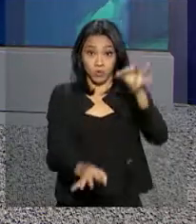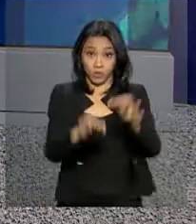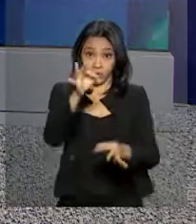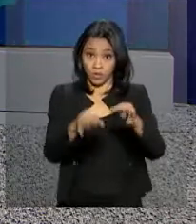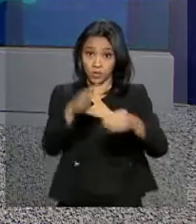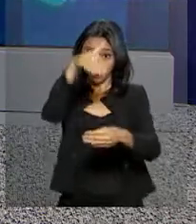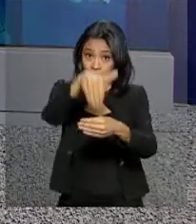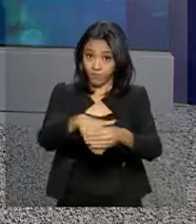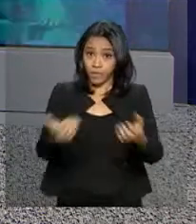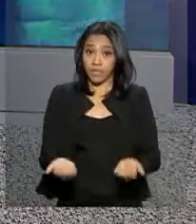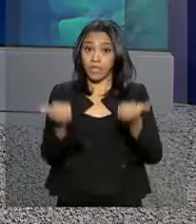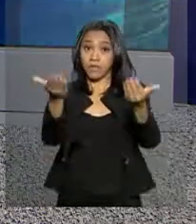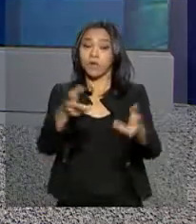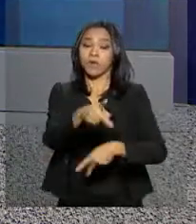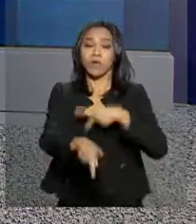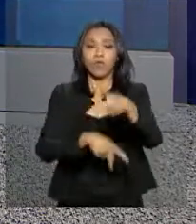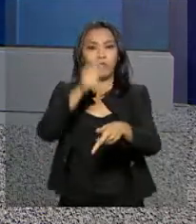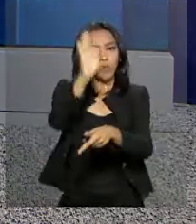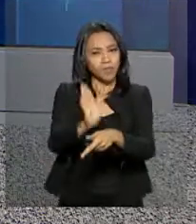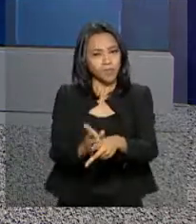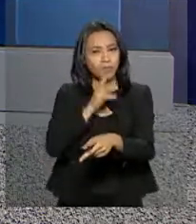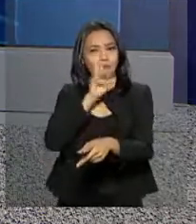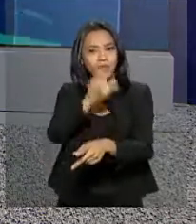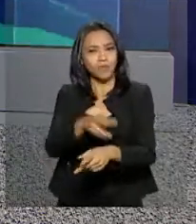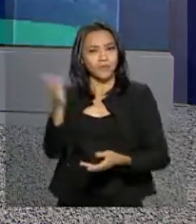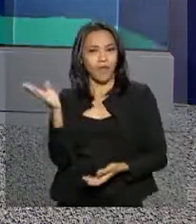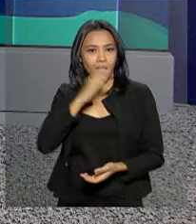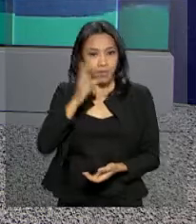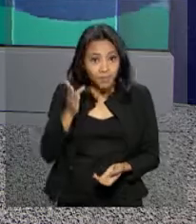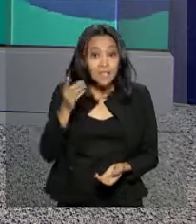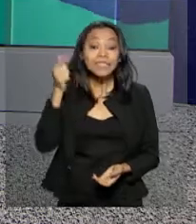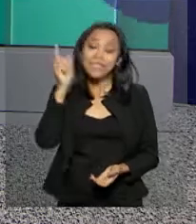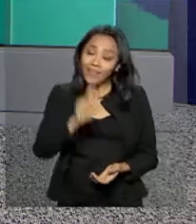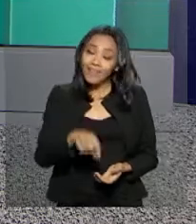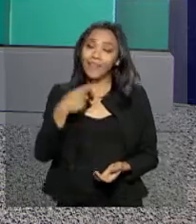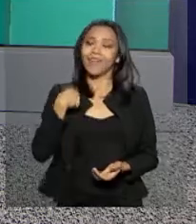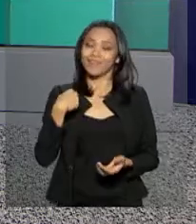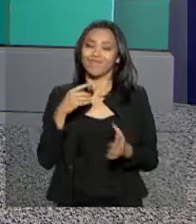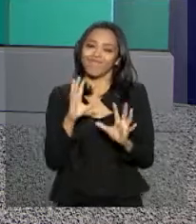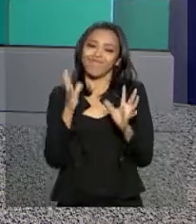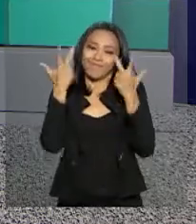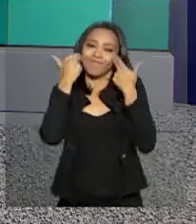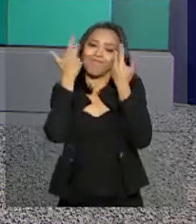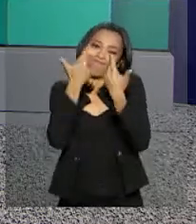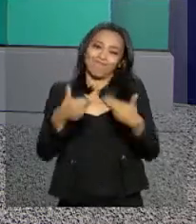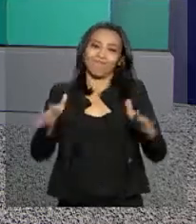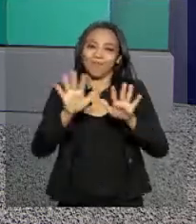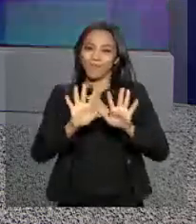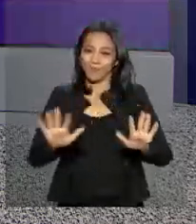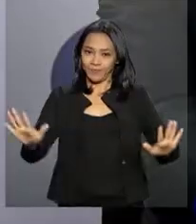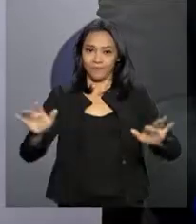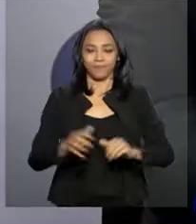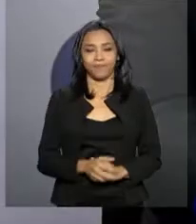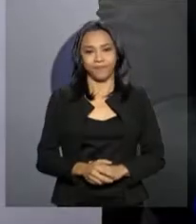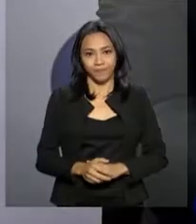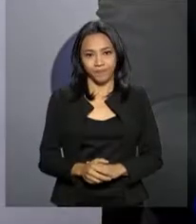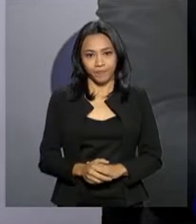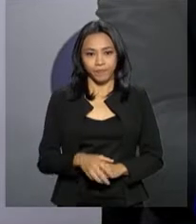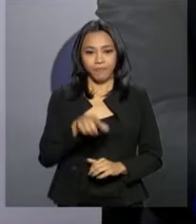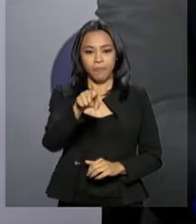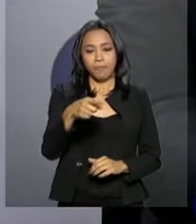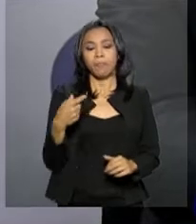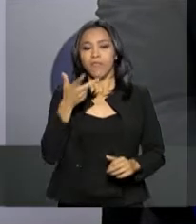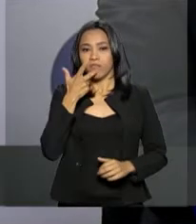entregou o povo brasileiro um resultado rápido e dentro da mais absoluta tranquilidade as